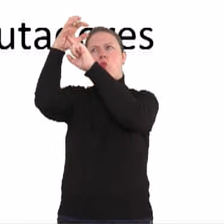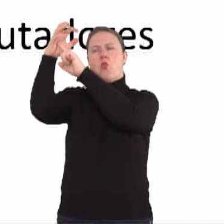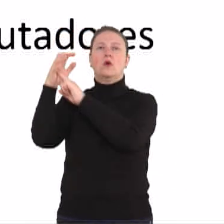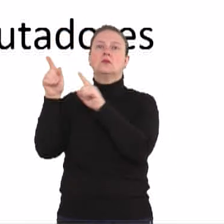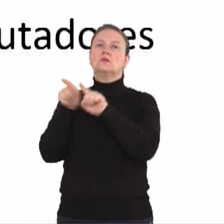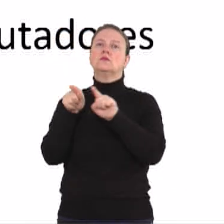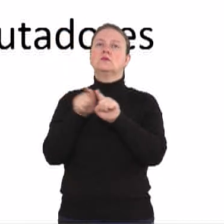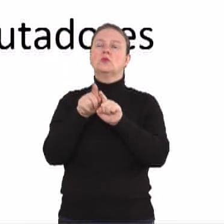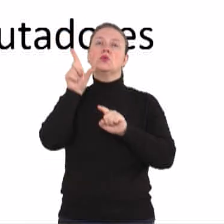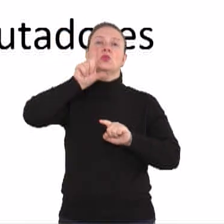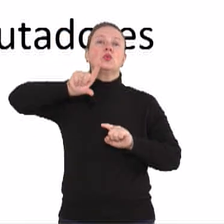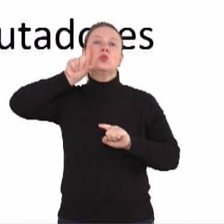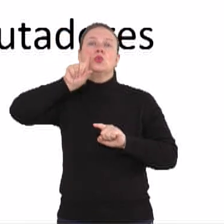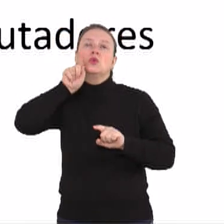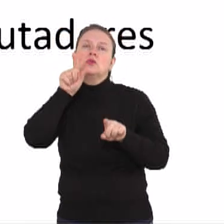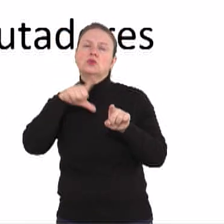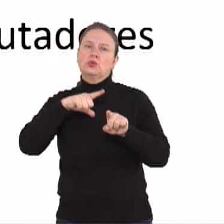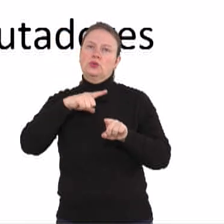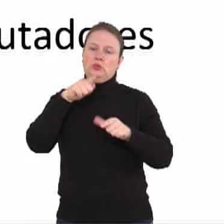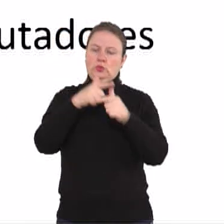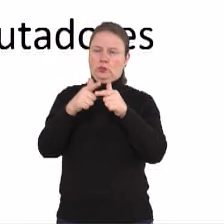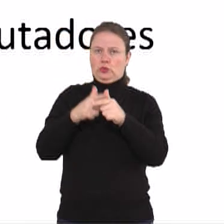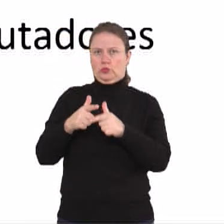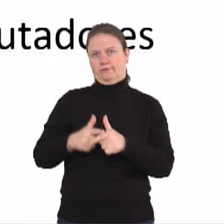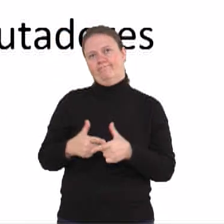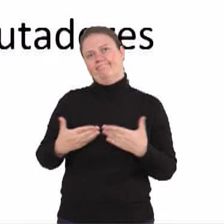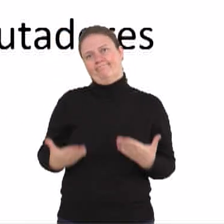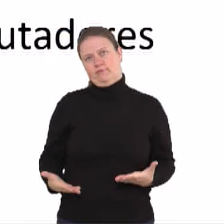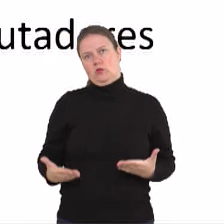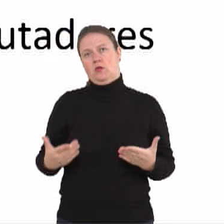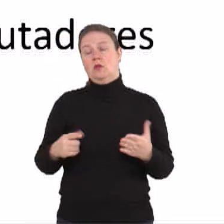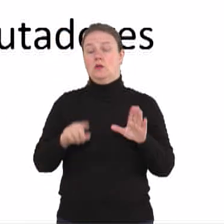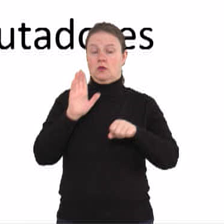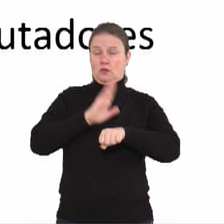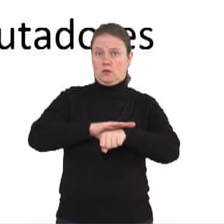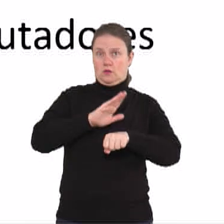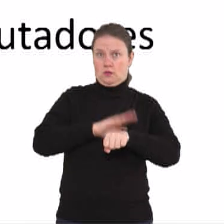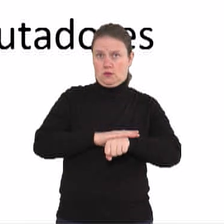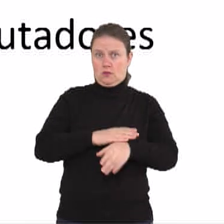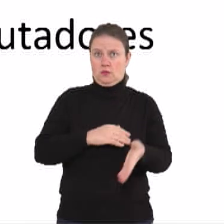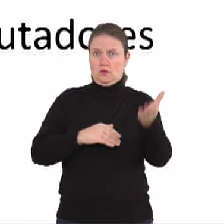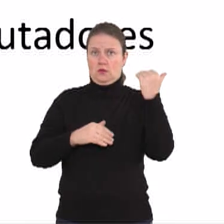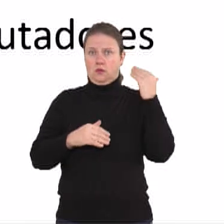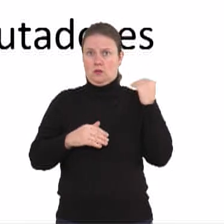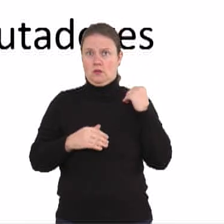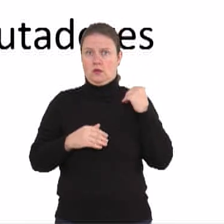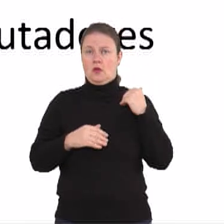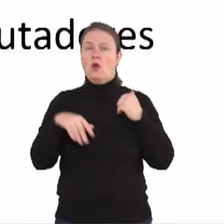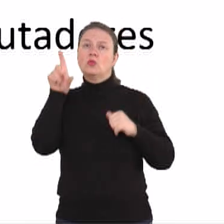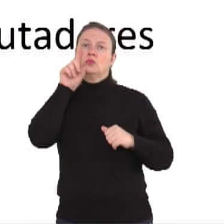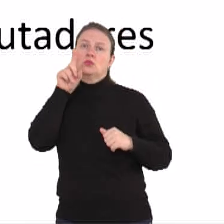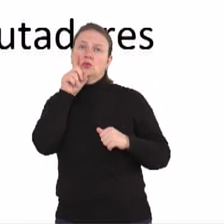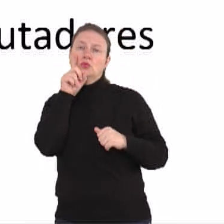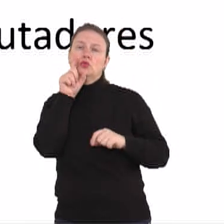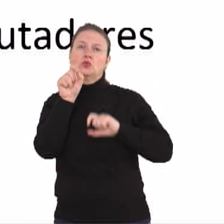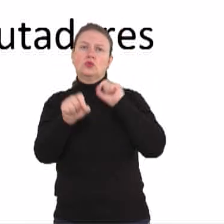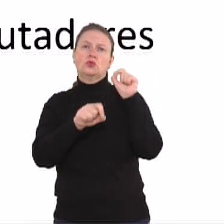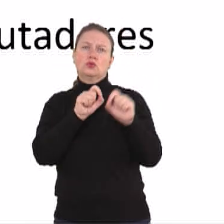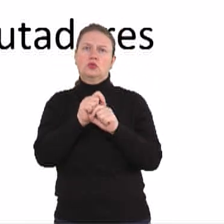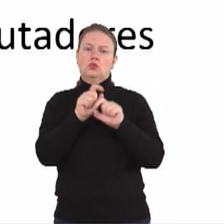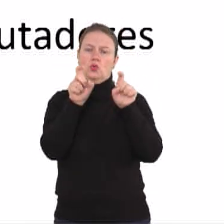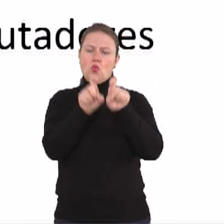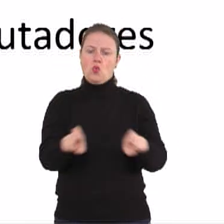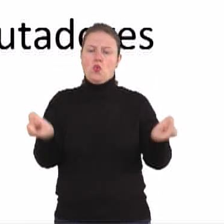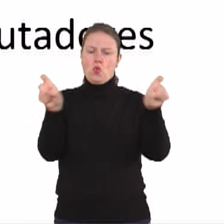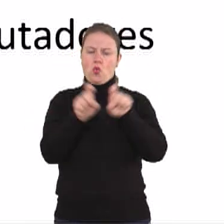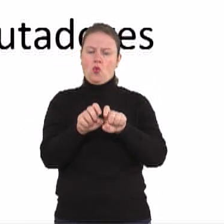Estados Unidos tinham alguns problemas de lançamento. Nessa época, a Agência Espacial Americana tinha os chamados